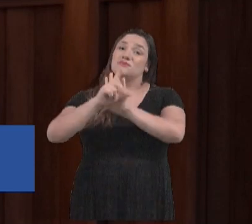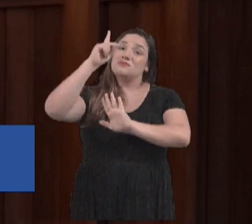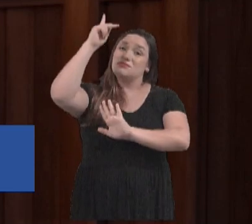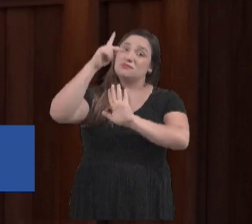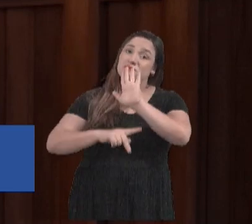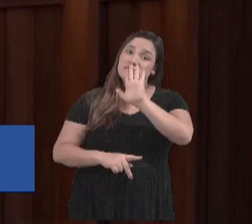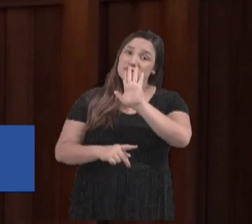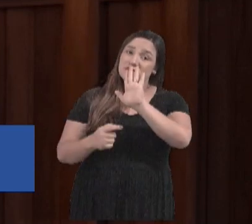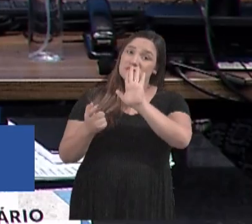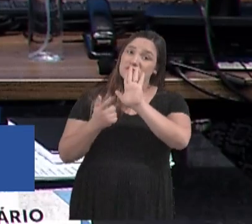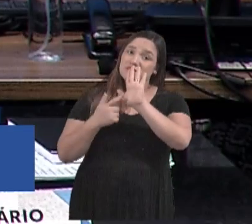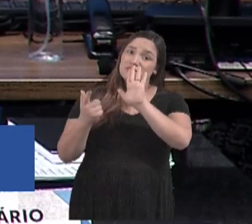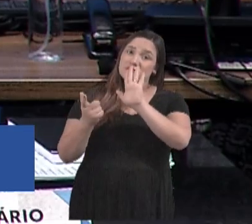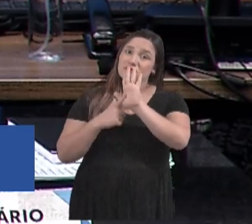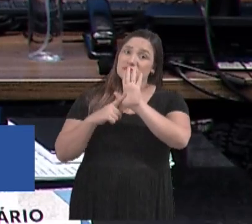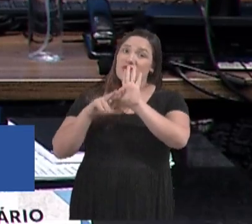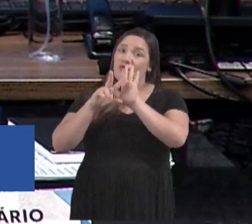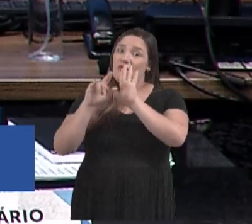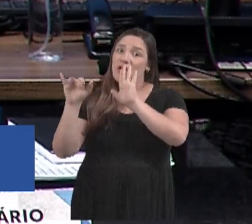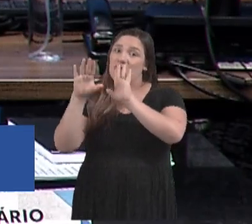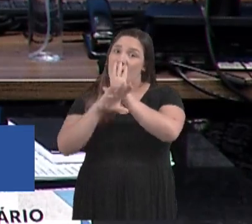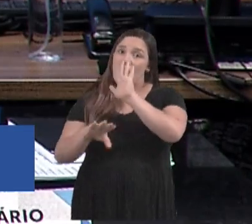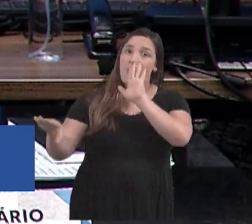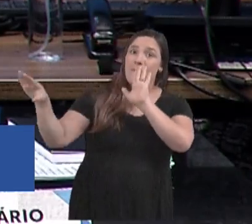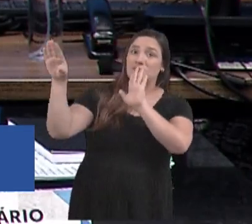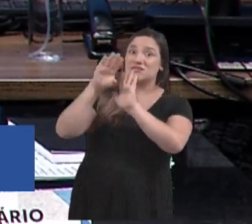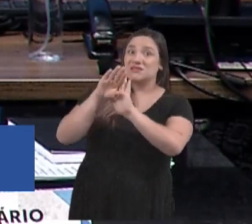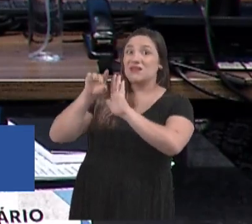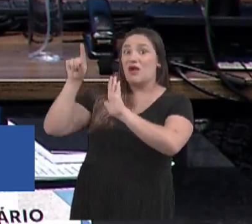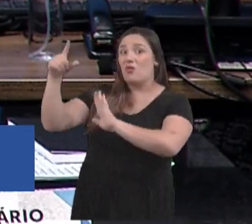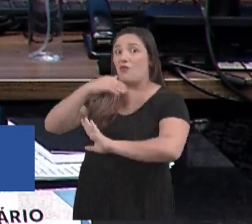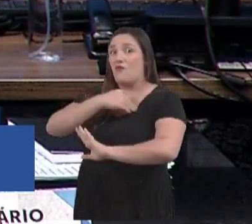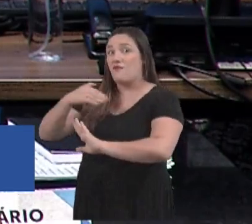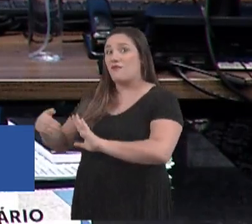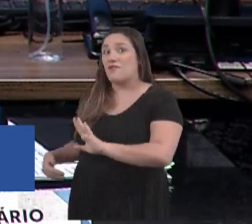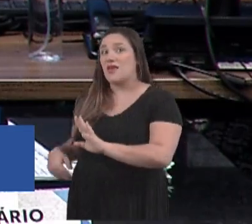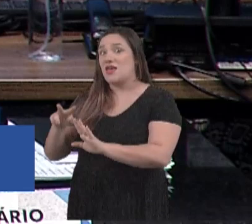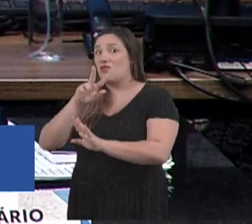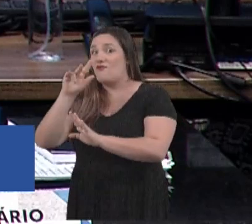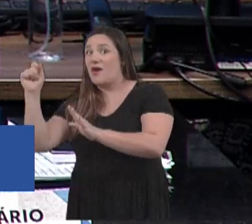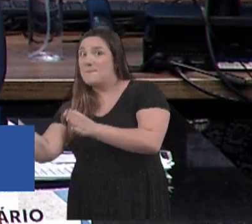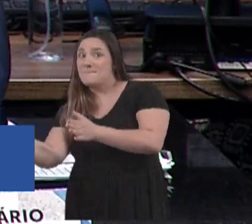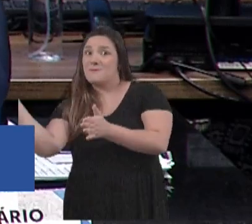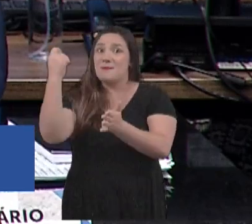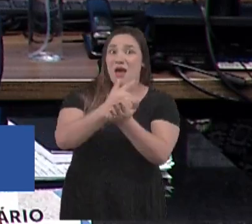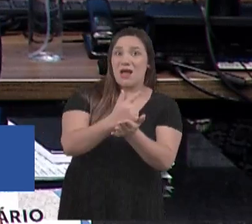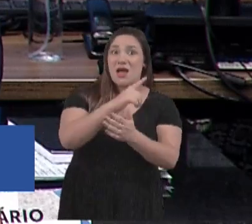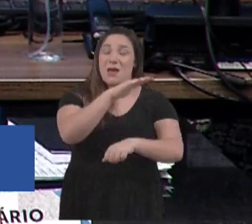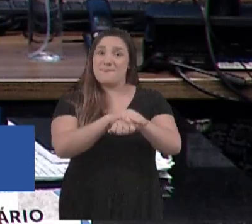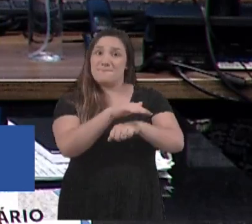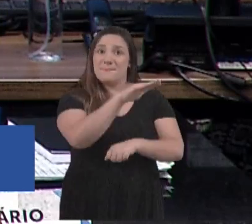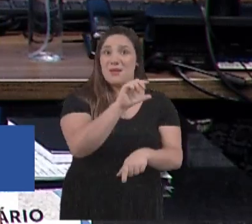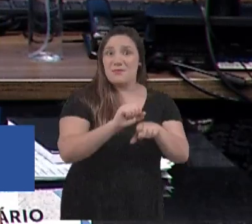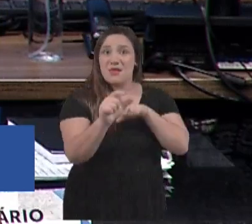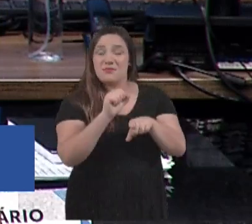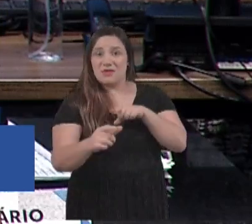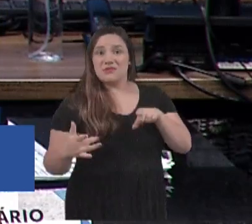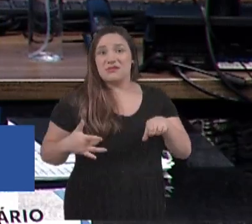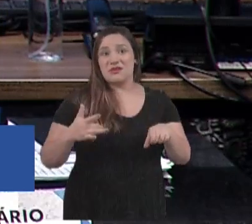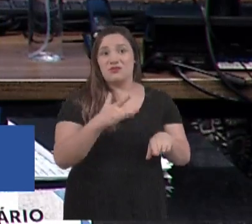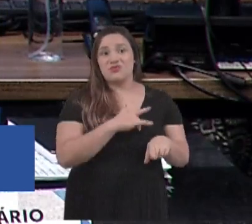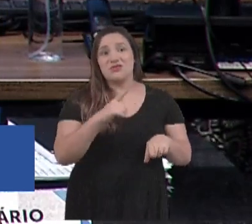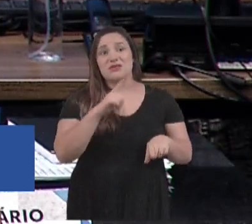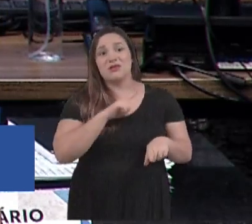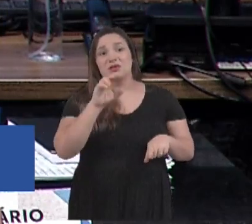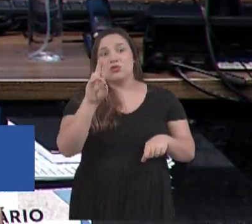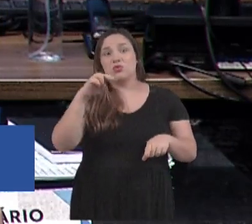que vai aumentar a contribuição patronal para os servidores que têm a